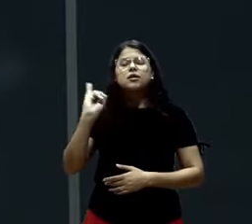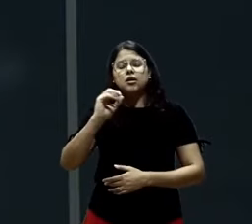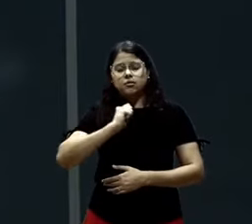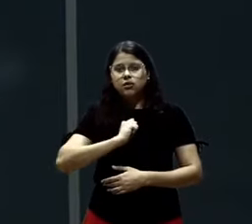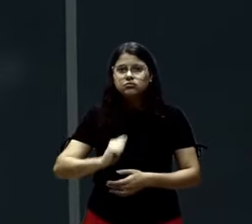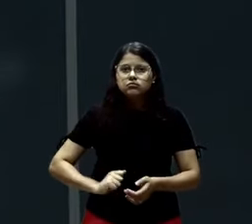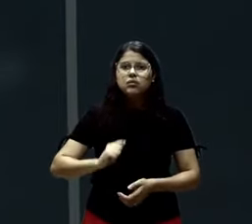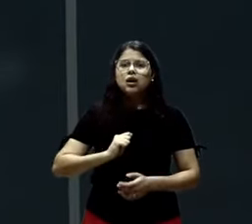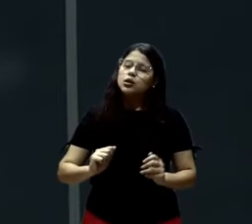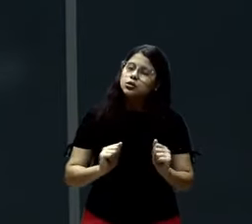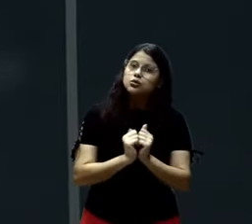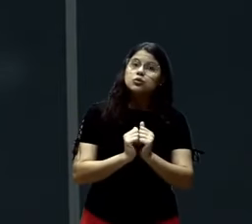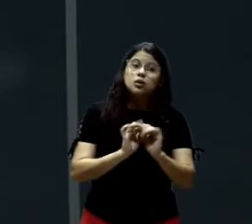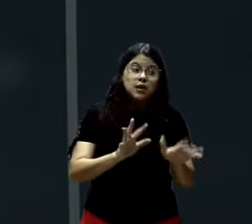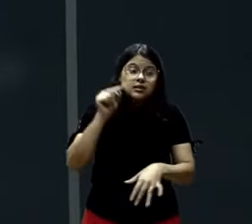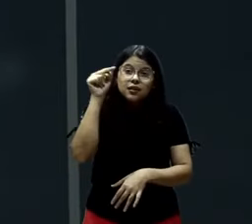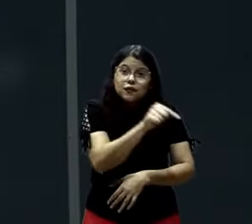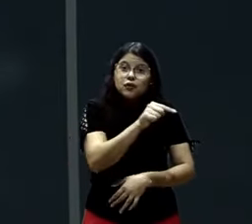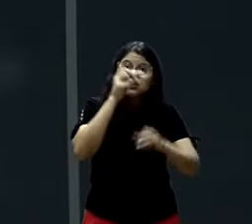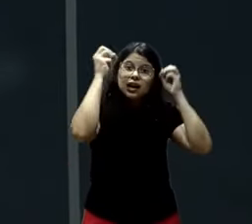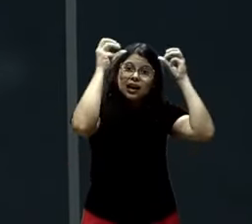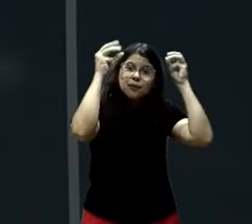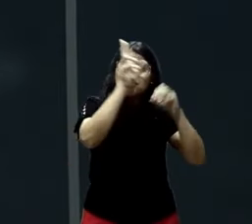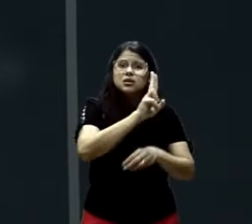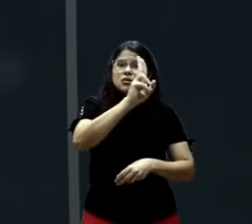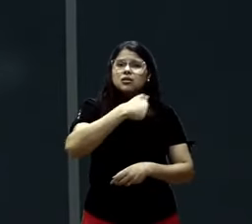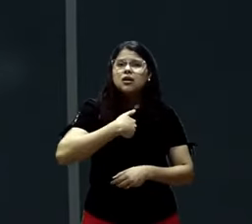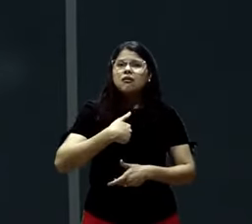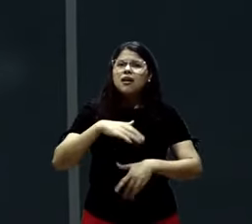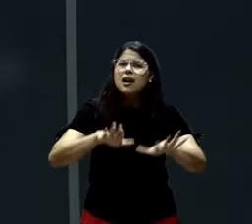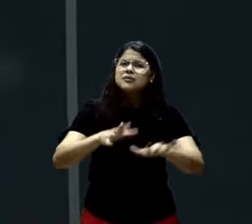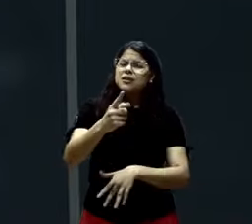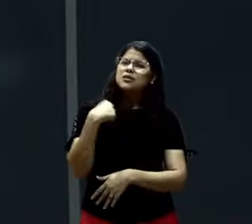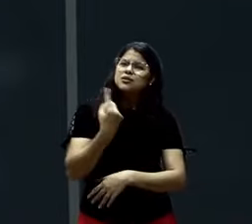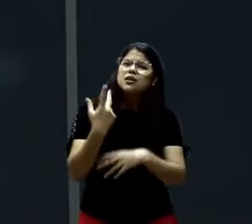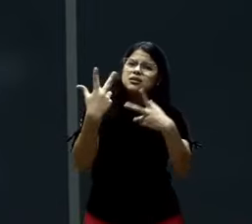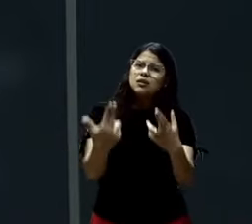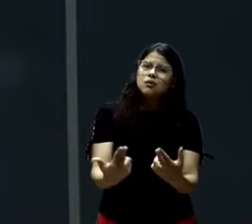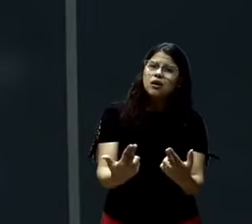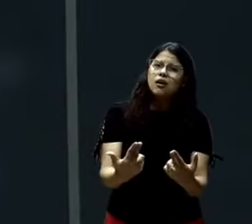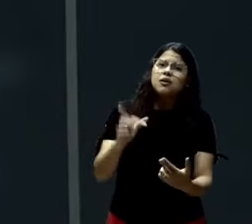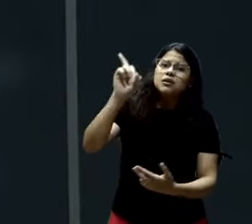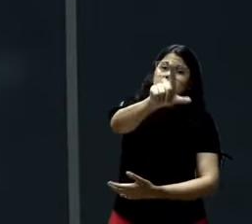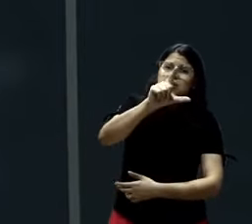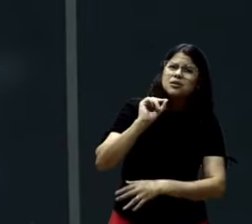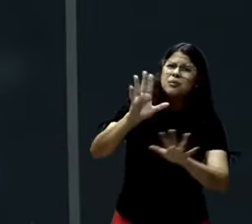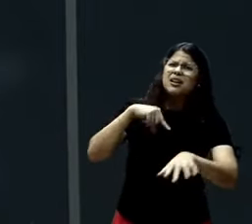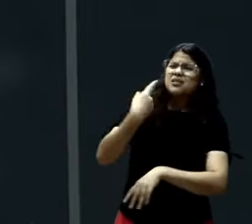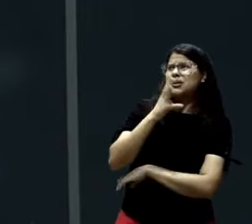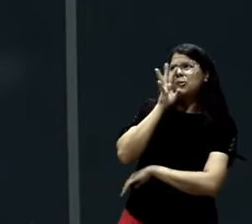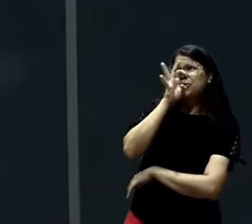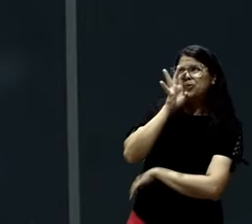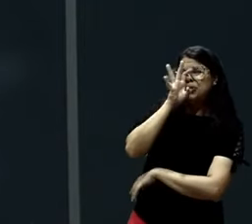libertador. E por que nós estamos teimando? E por que nós estamos fugindo